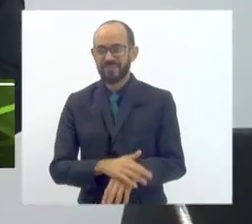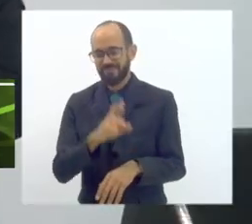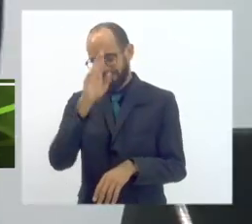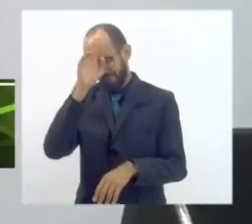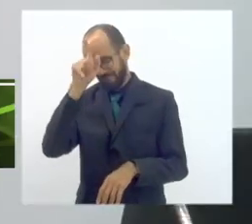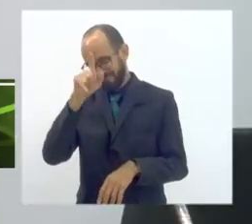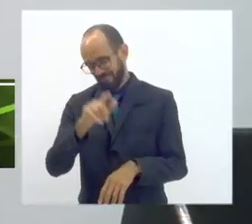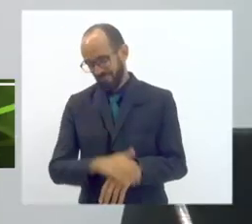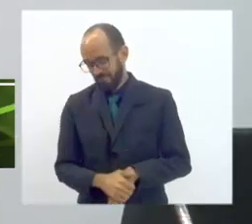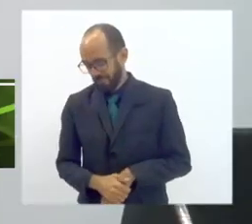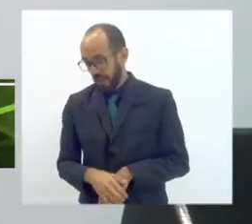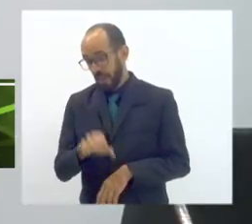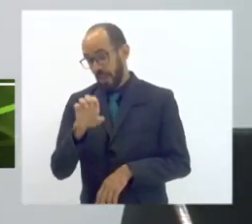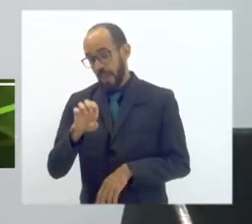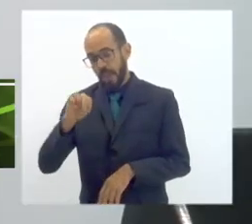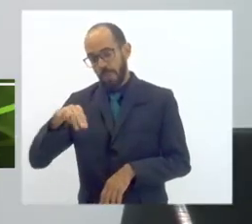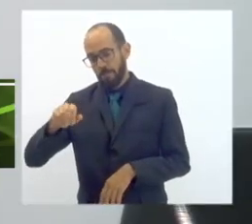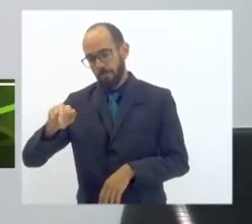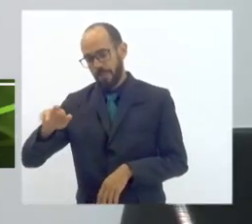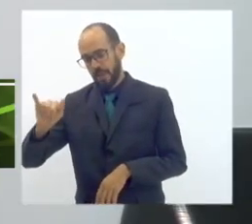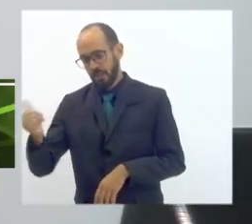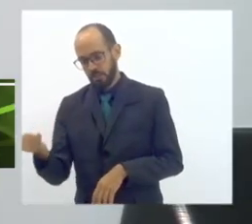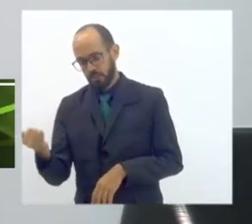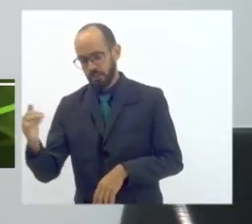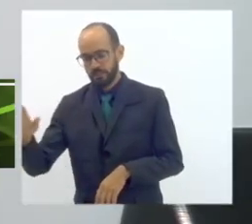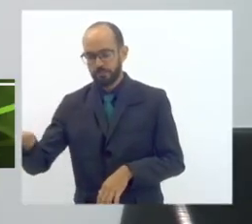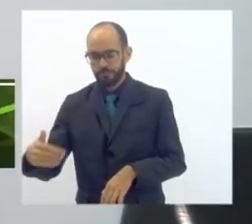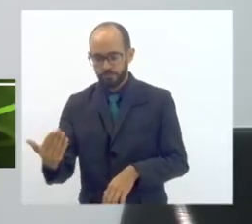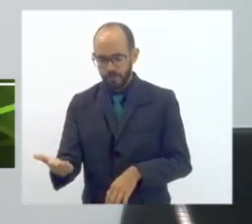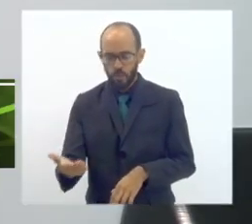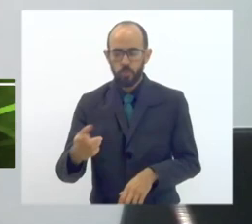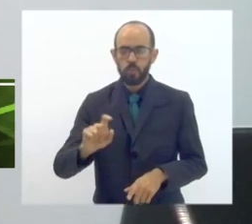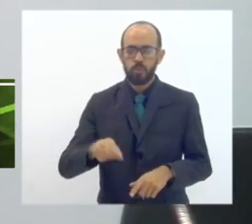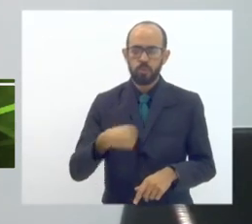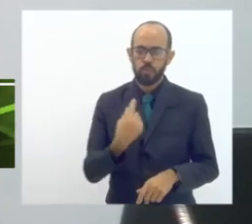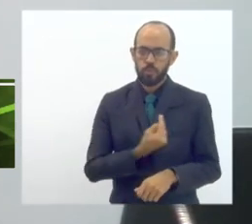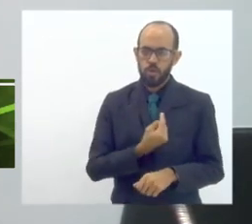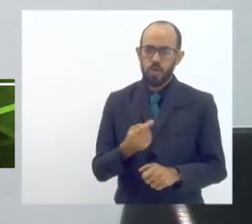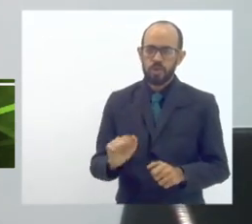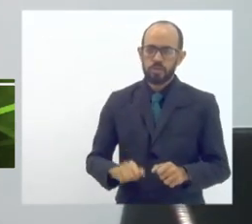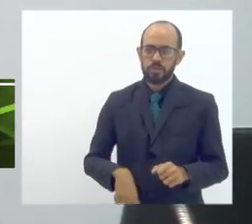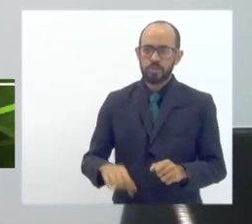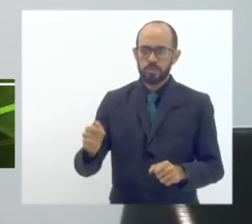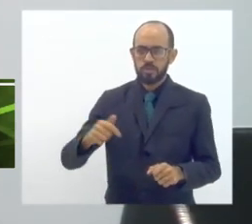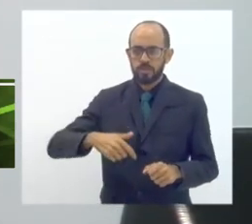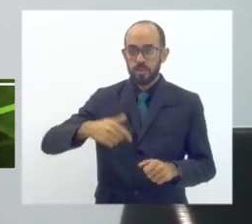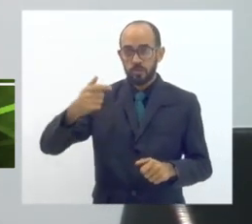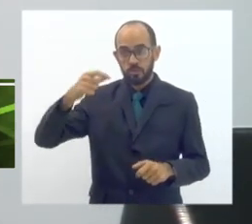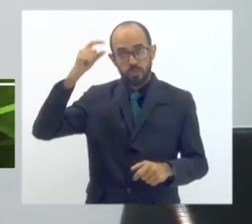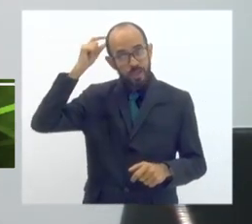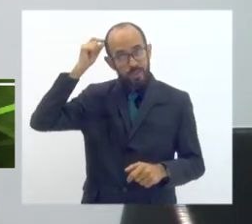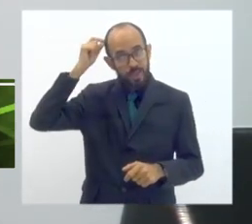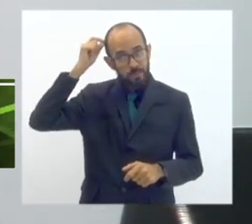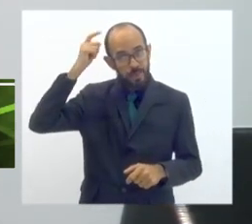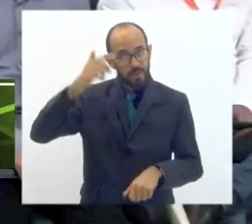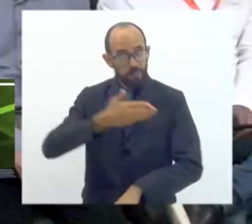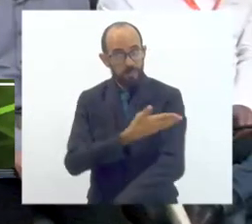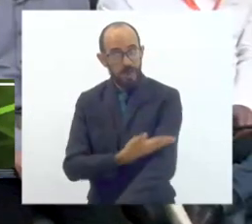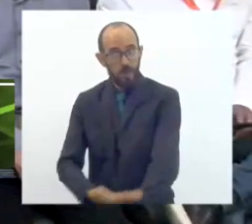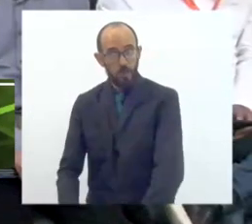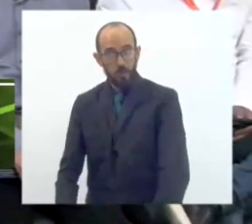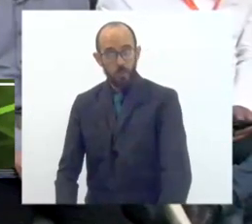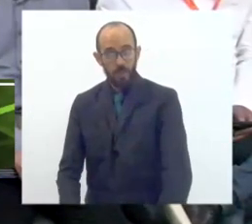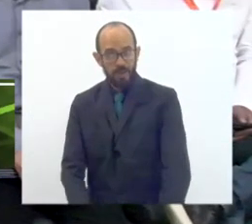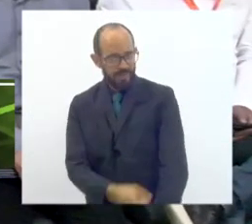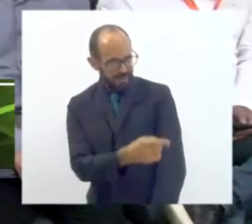Emerge com Comerge. Mas tudo bem, gente, então. E nós que estamos de cabeça branca, ele está de cabelo preto. Não tem problema,